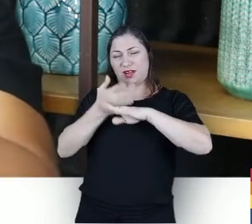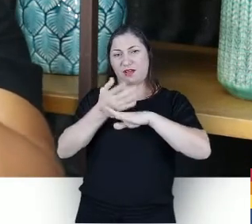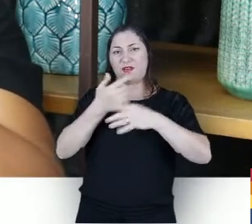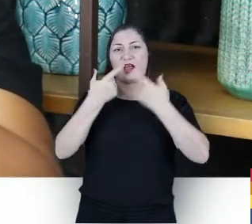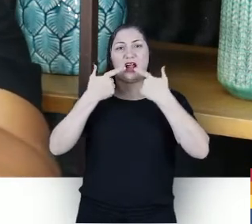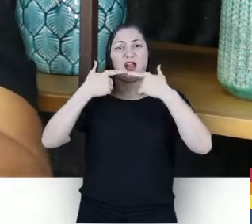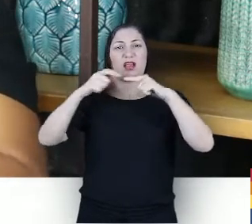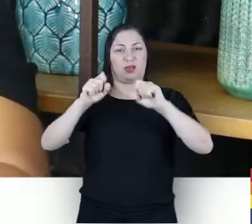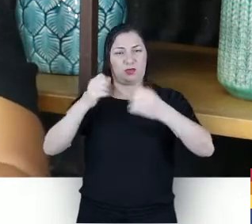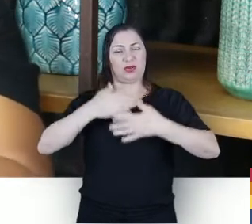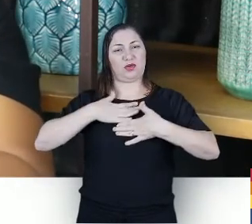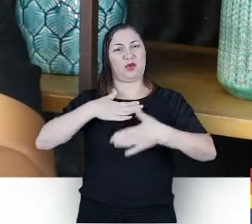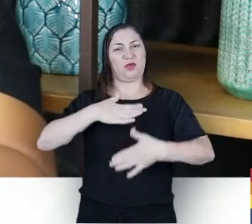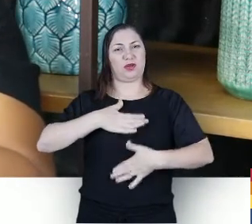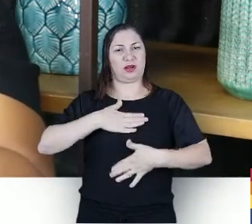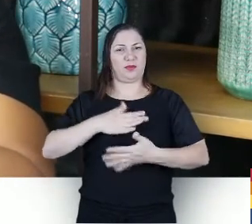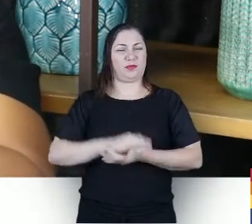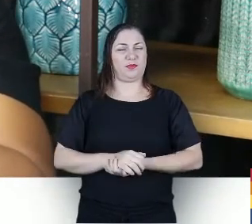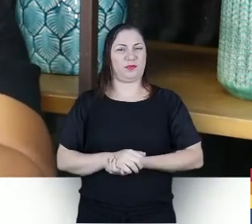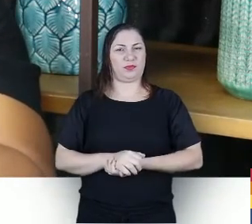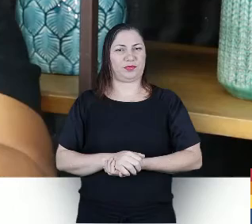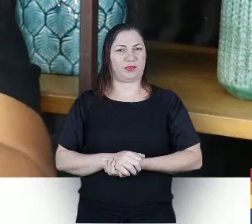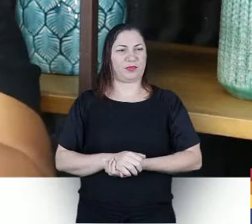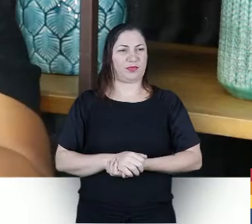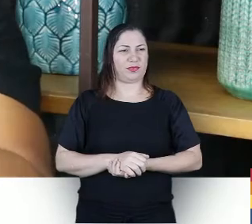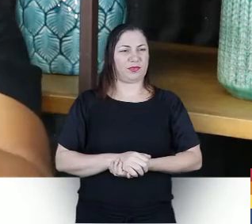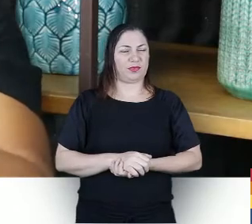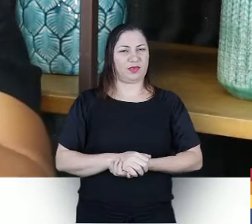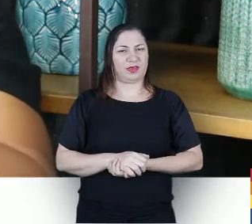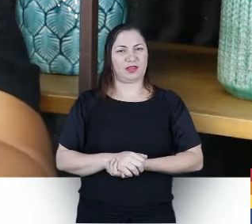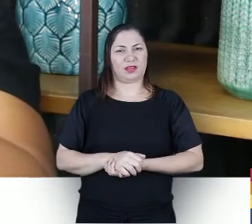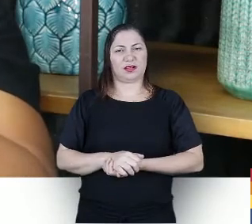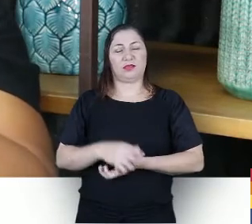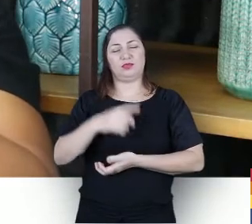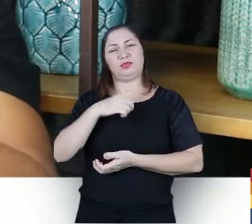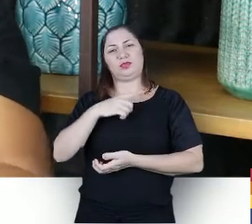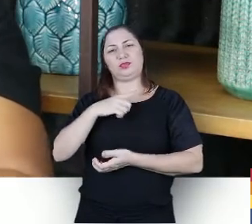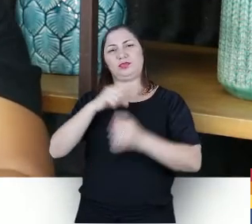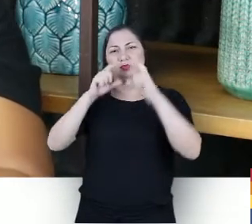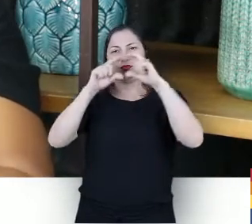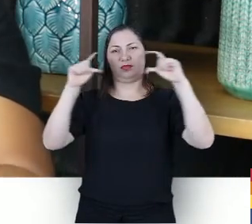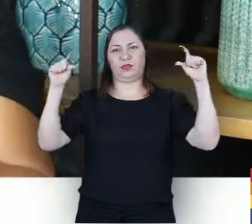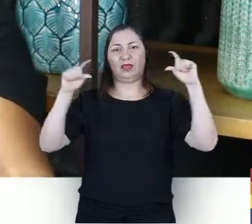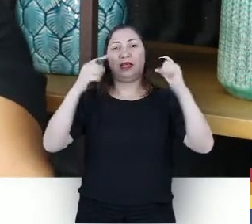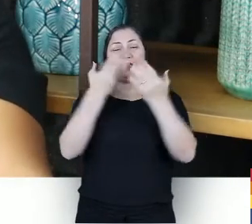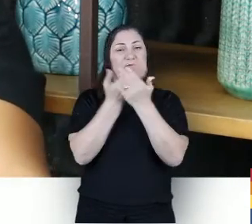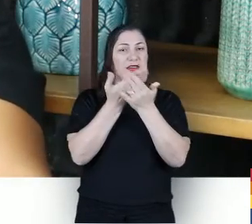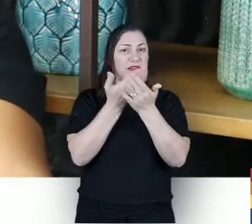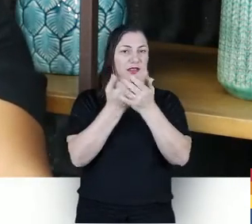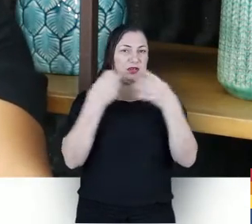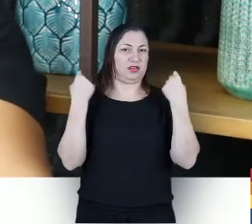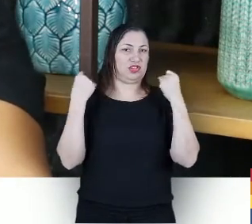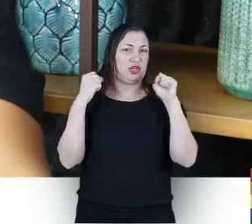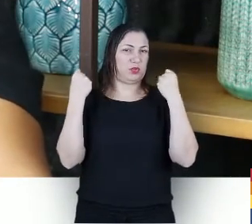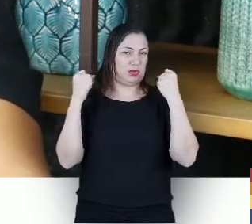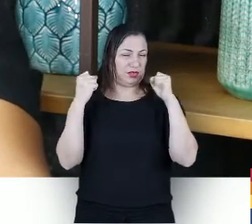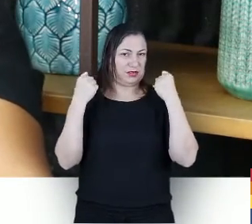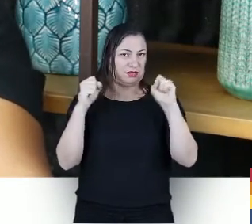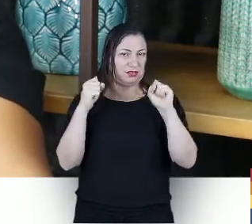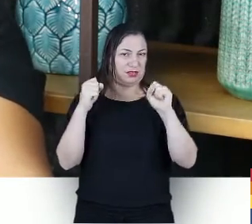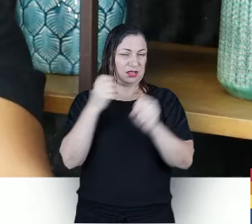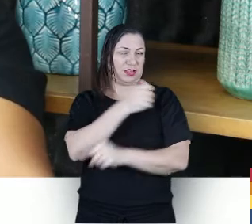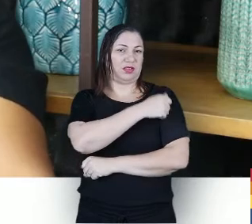que o estudante lê na educação física escolar é o texto produzido pela linguagem corporal, né? E aqui eu trago uma